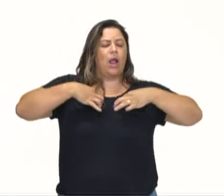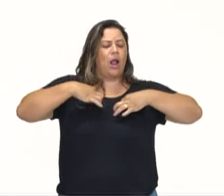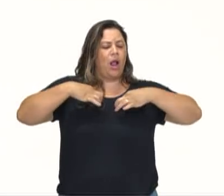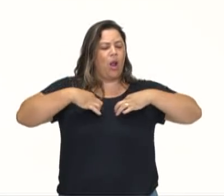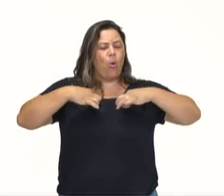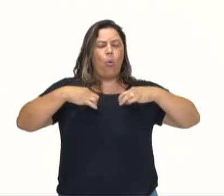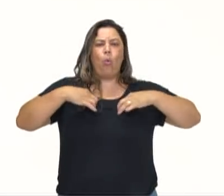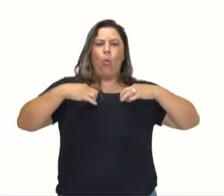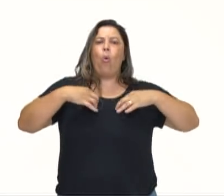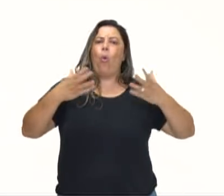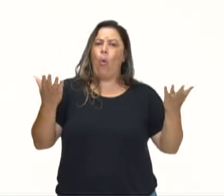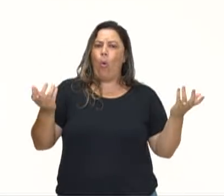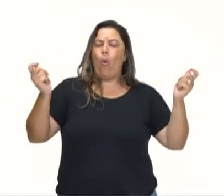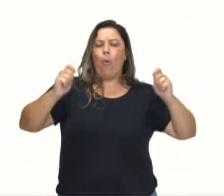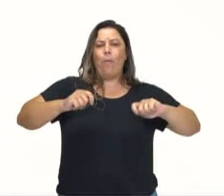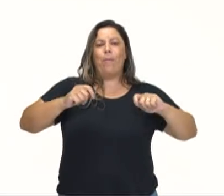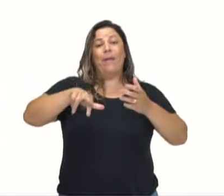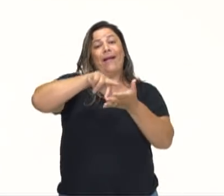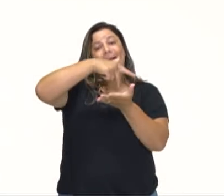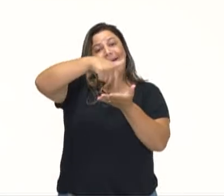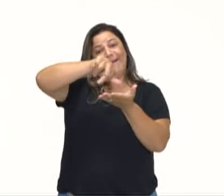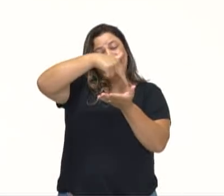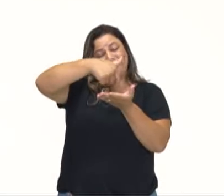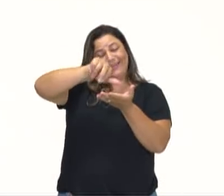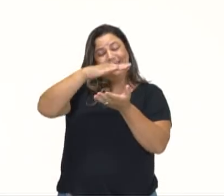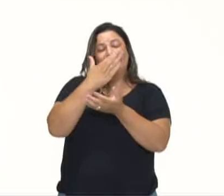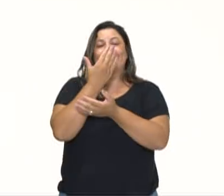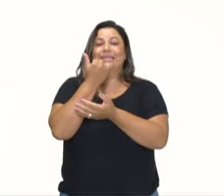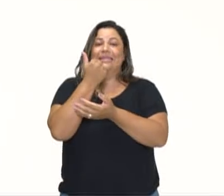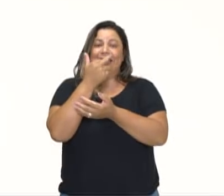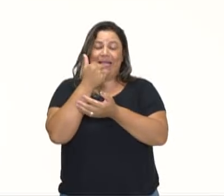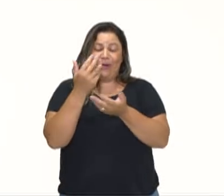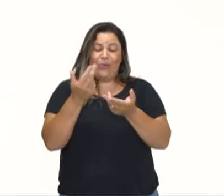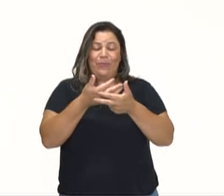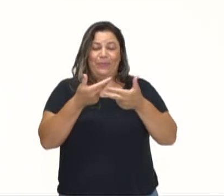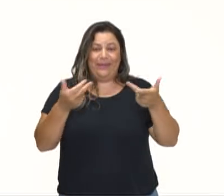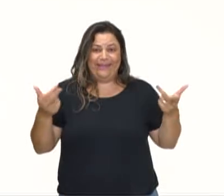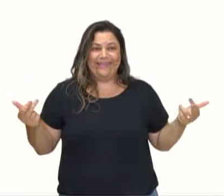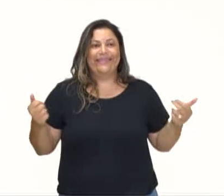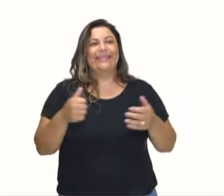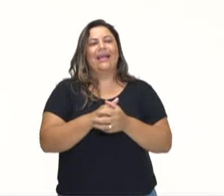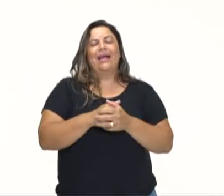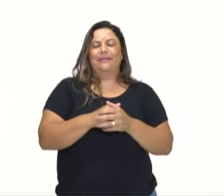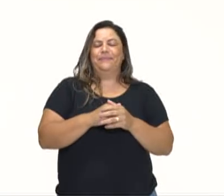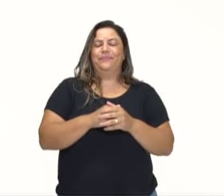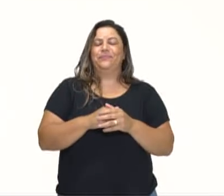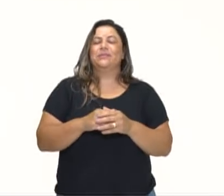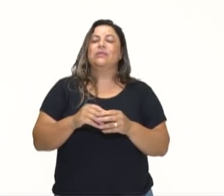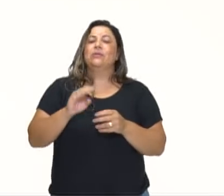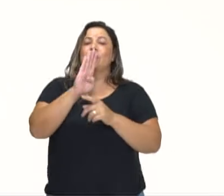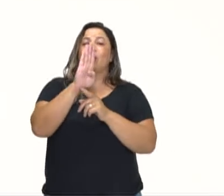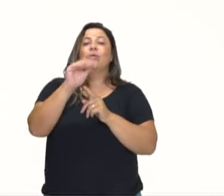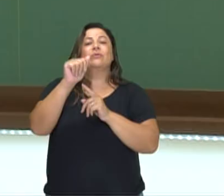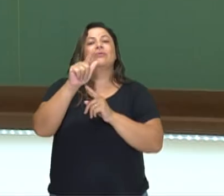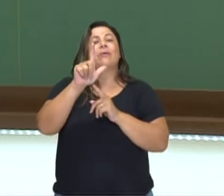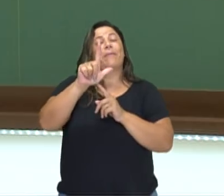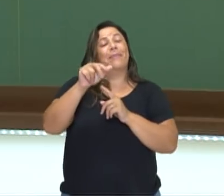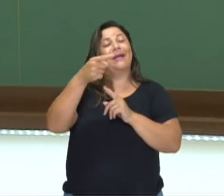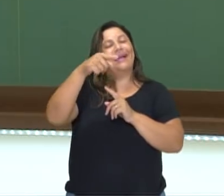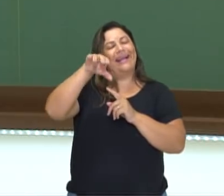casamento caipira, as comidas que nós adoramos, os enfeites como as bandeirinhas, balão de São João. Não